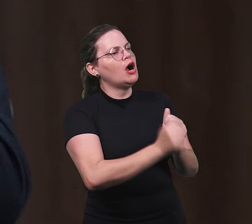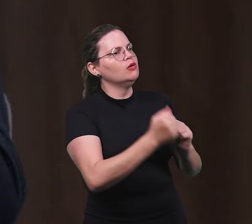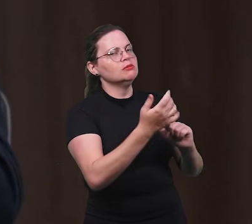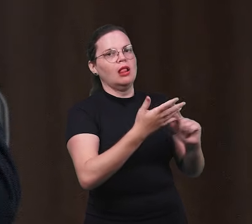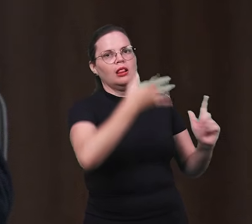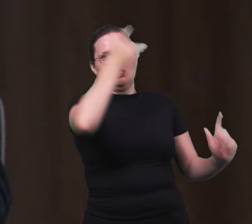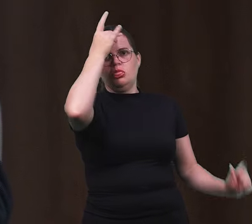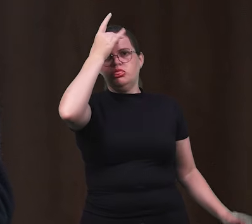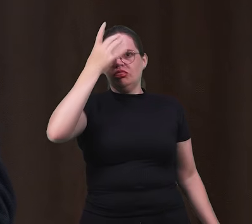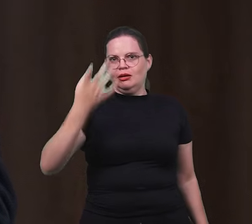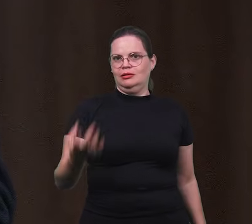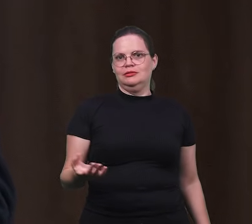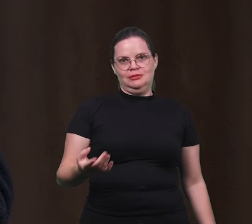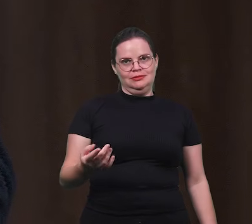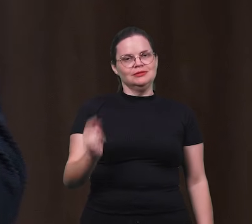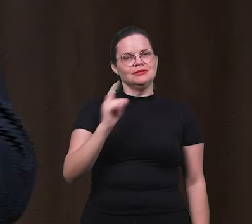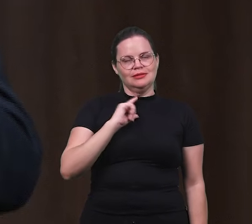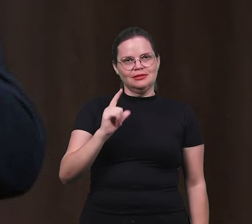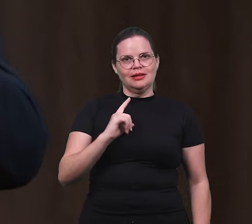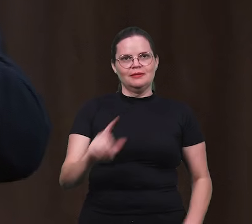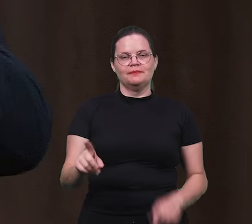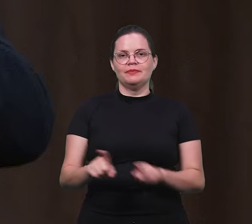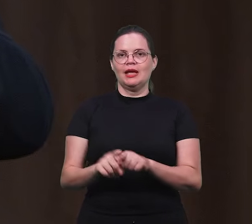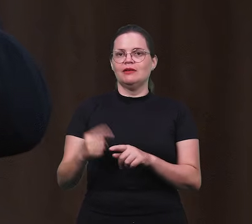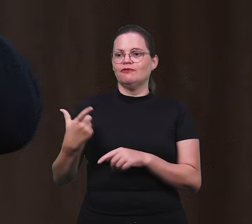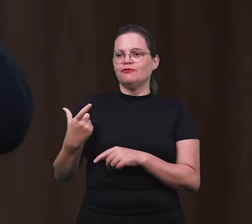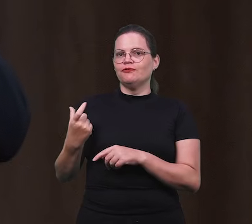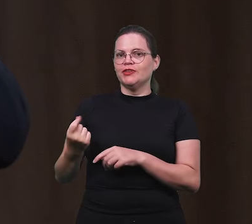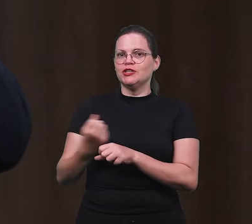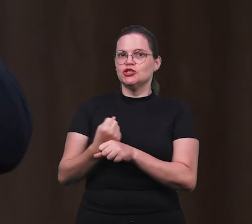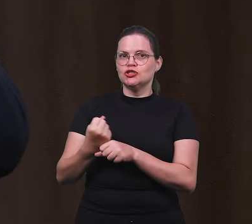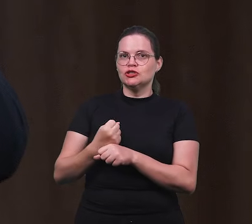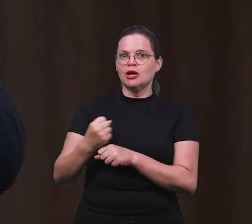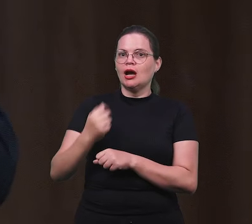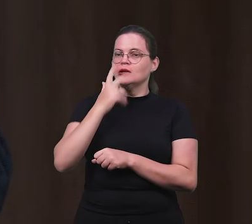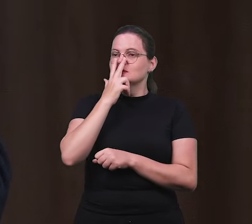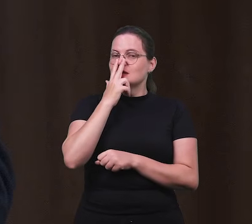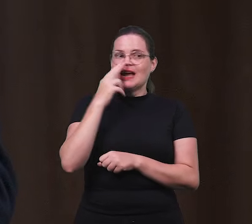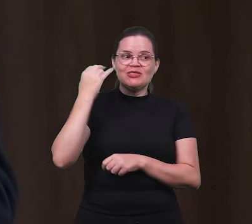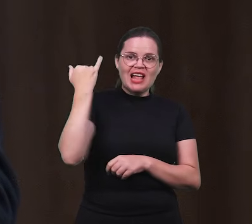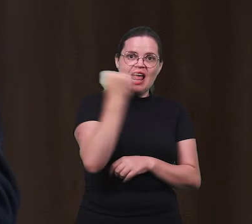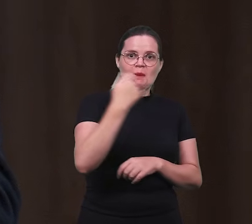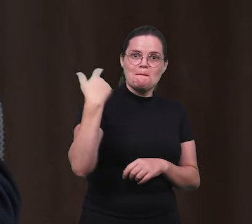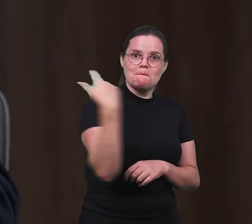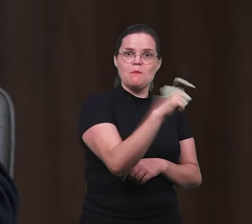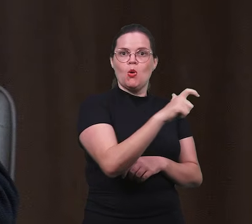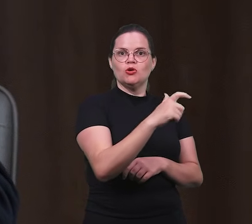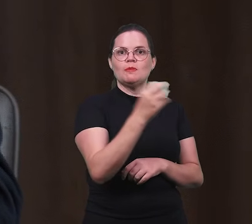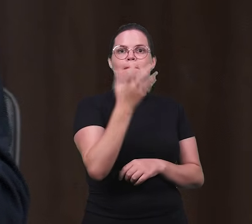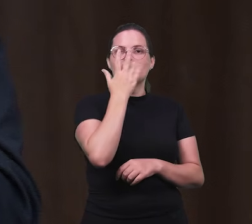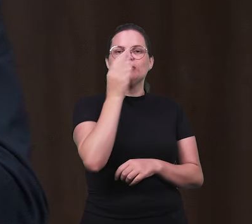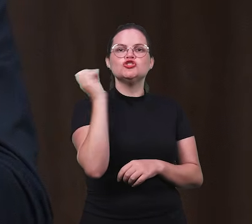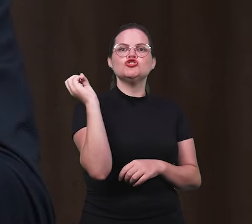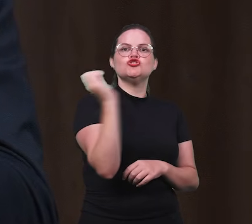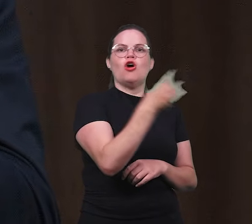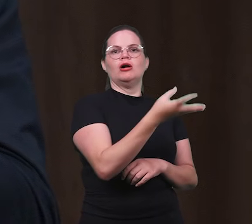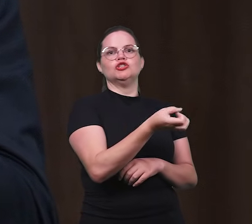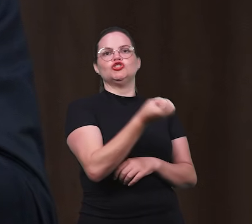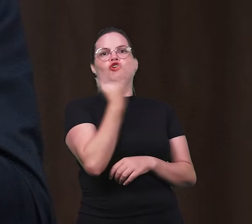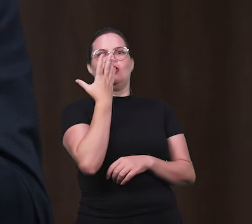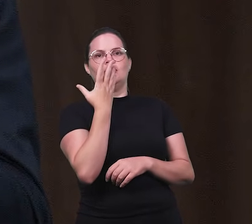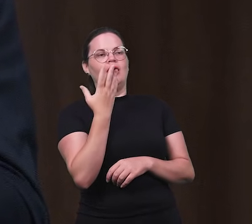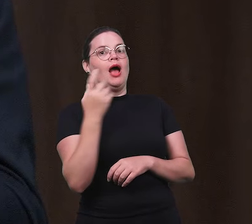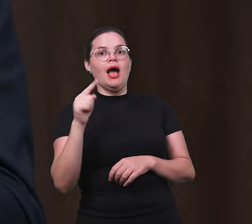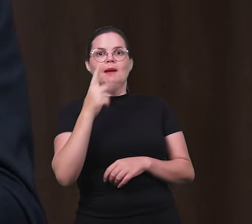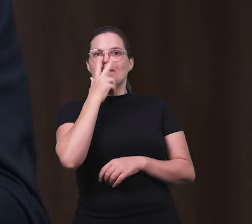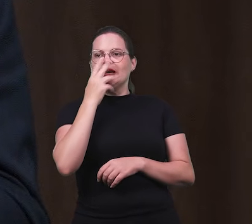você vai ouvir o resto da vida. E daqui 20 anos fala, parece que foi ontem. É verdade. Parece que foi ontem, porque